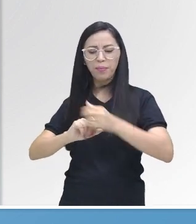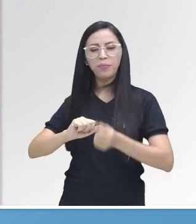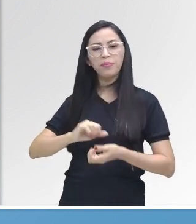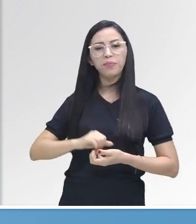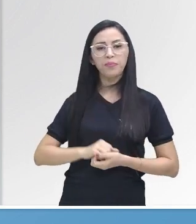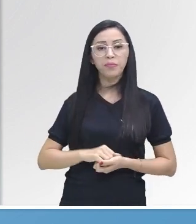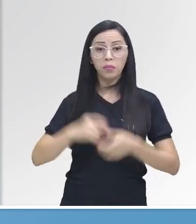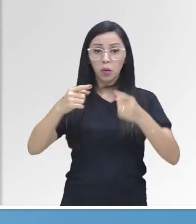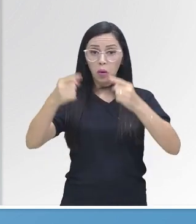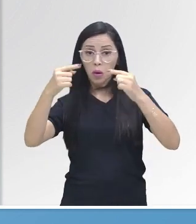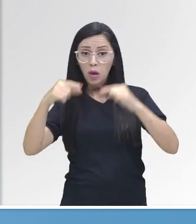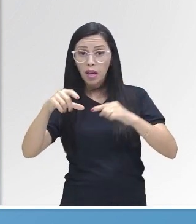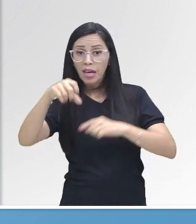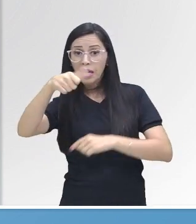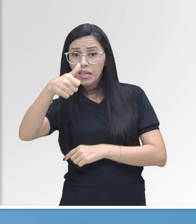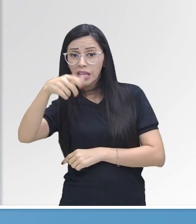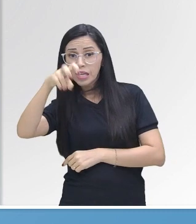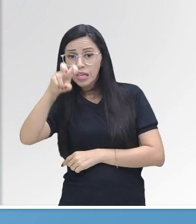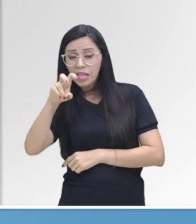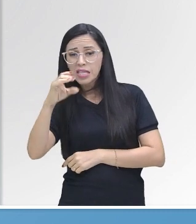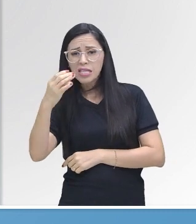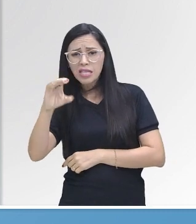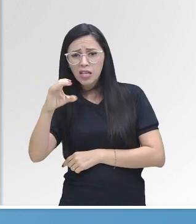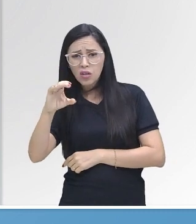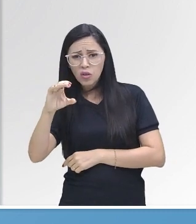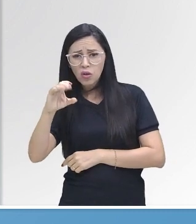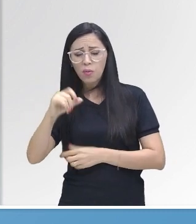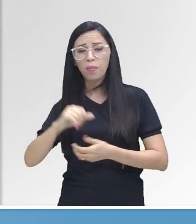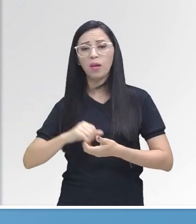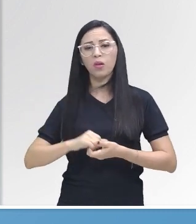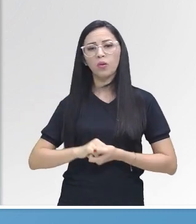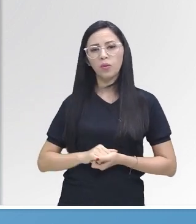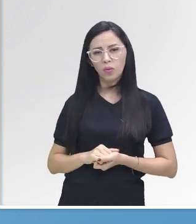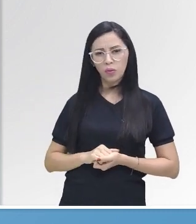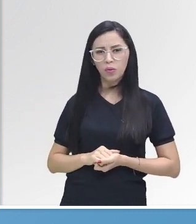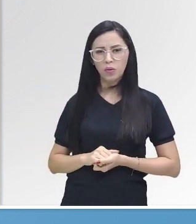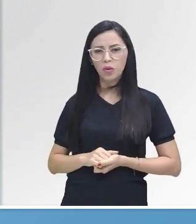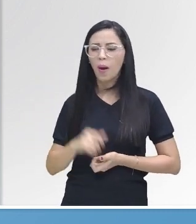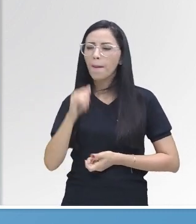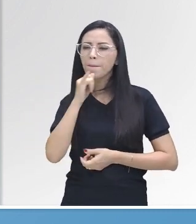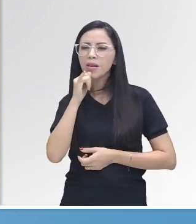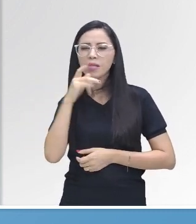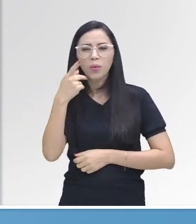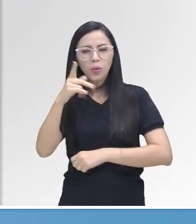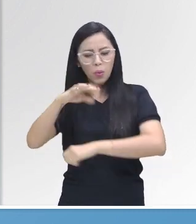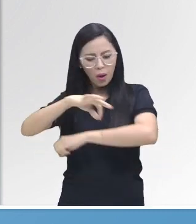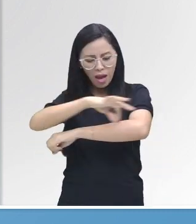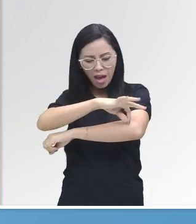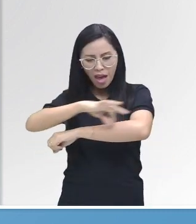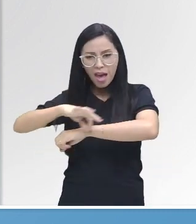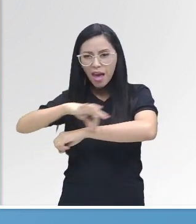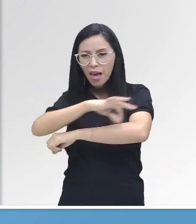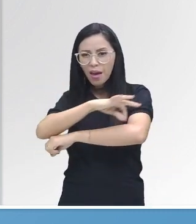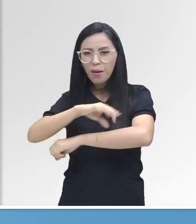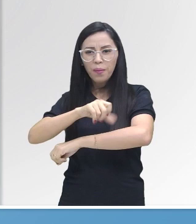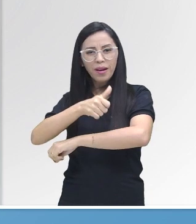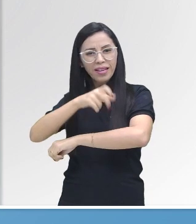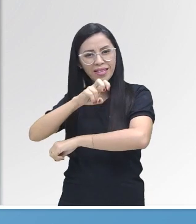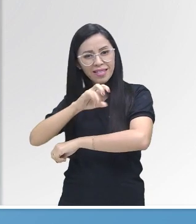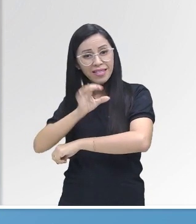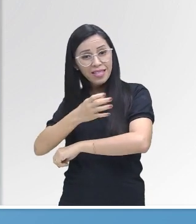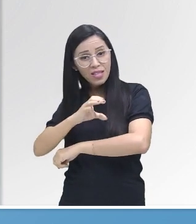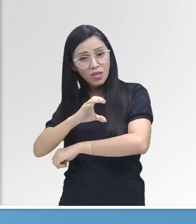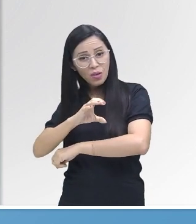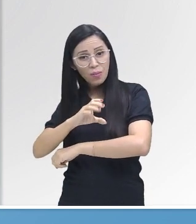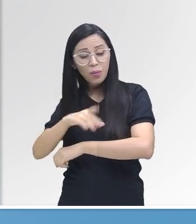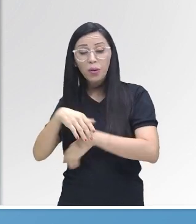15 centímetros é 15 centímetros. Mede, pode ser que seja aquela sua régua que mede 15 centímetros. Então, como ela é